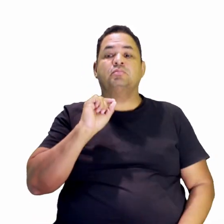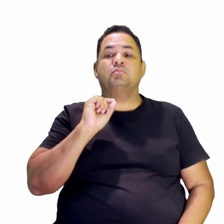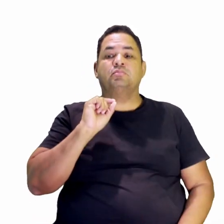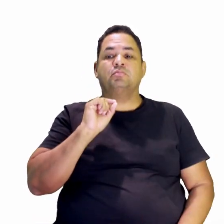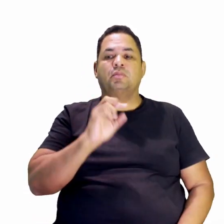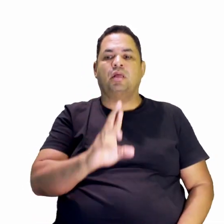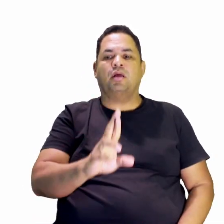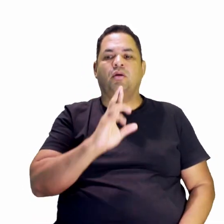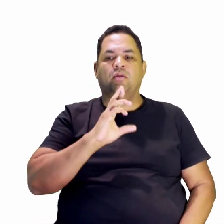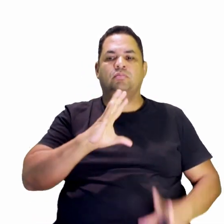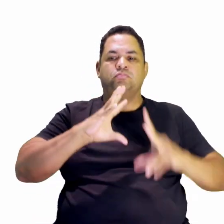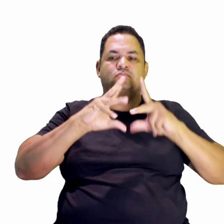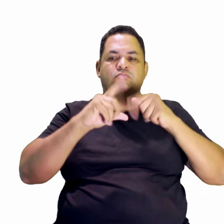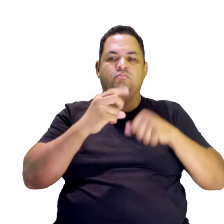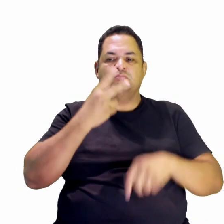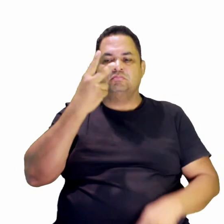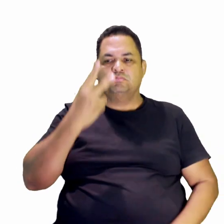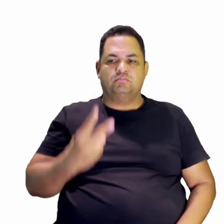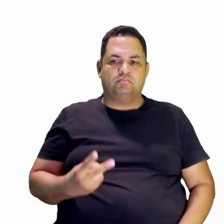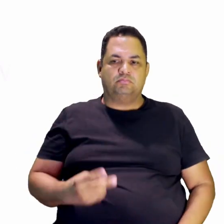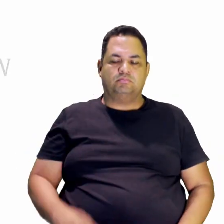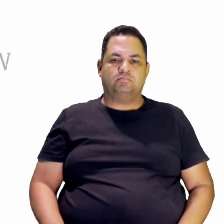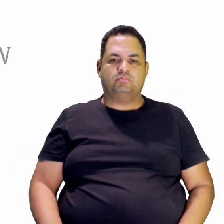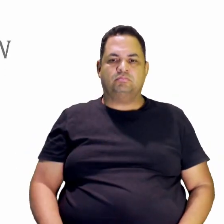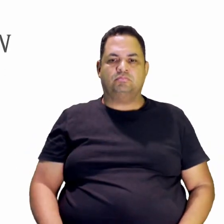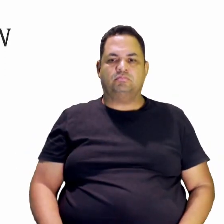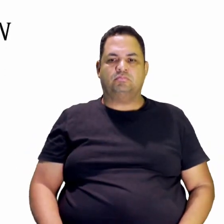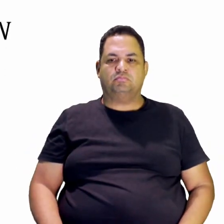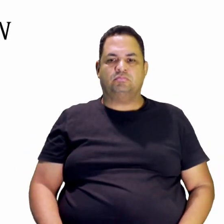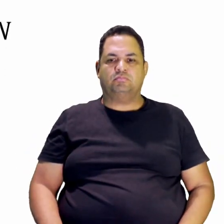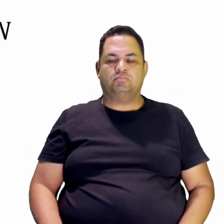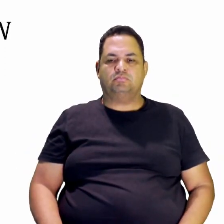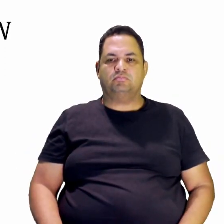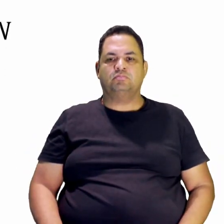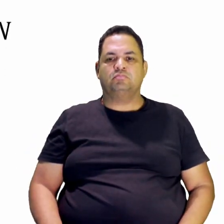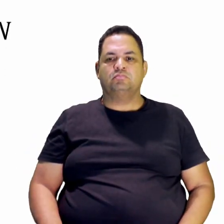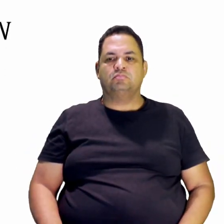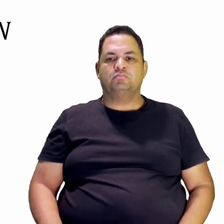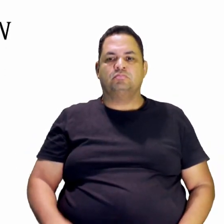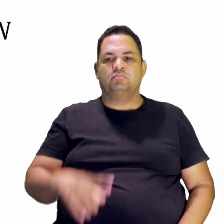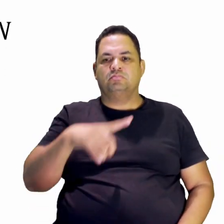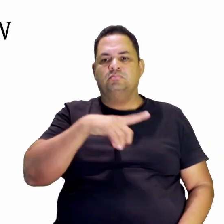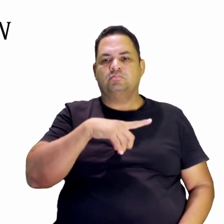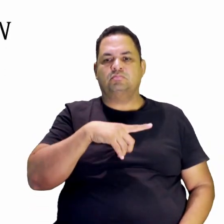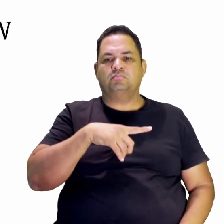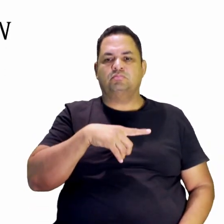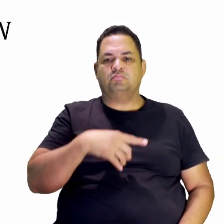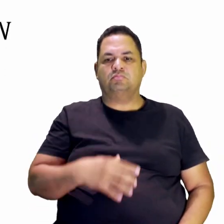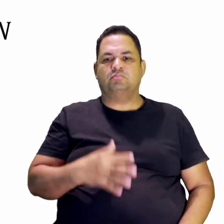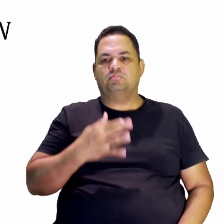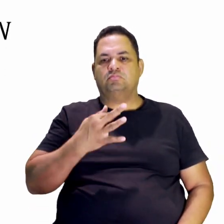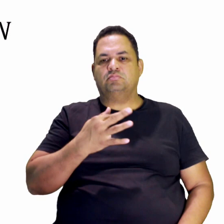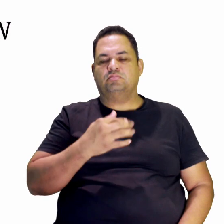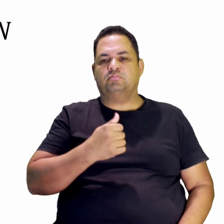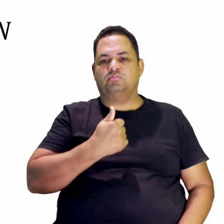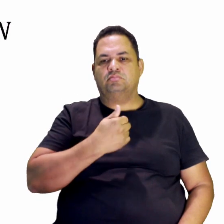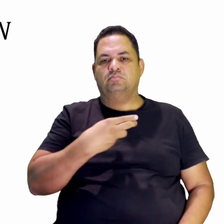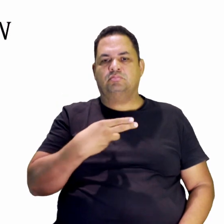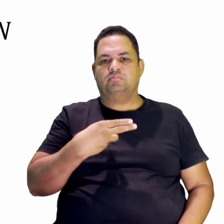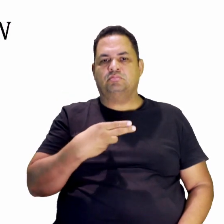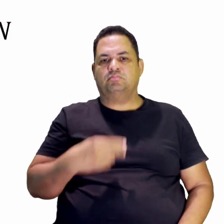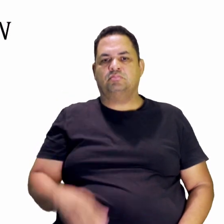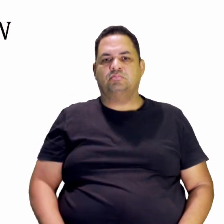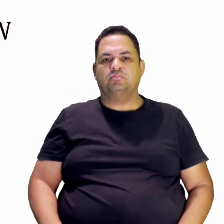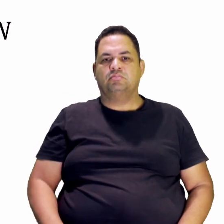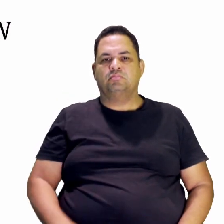A resultante entre essas duas que já são parciais daquelas 4. Nós temos aí F13, 9